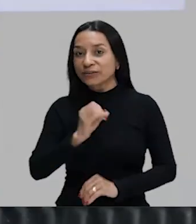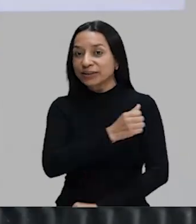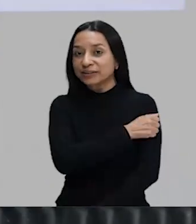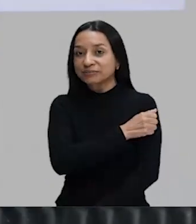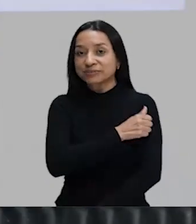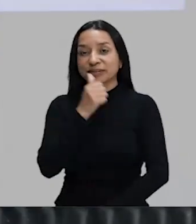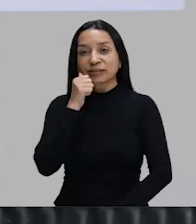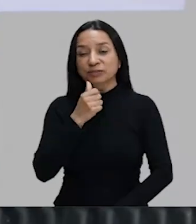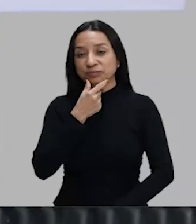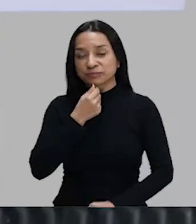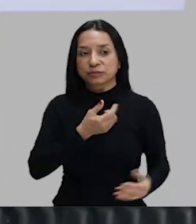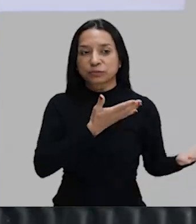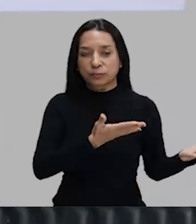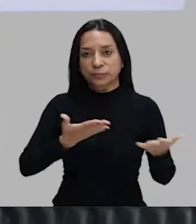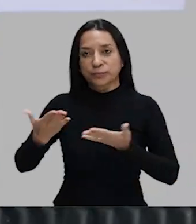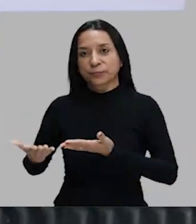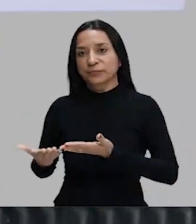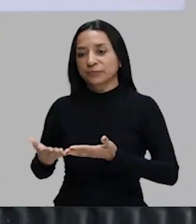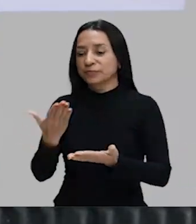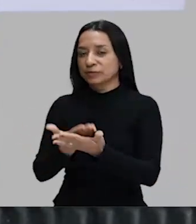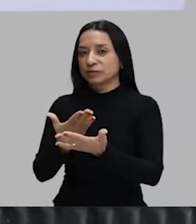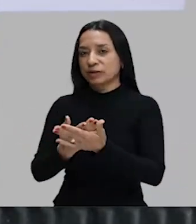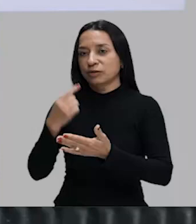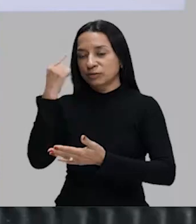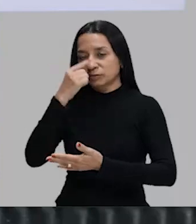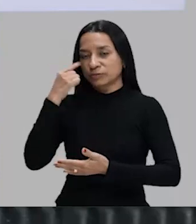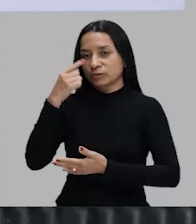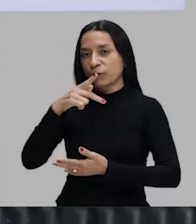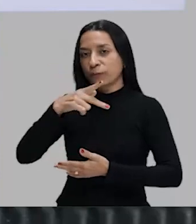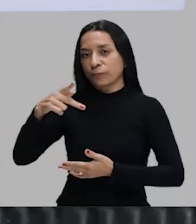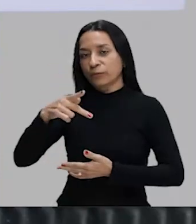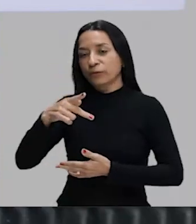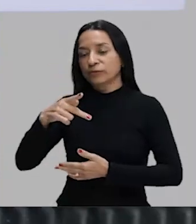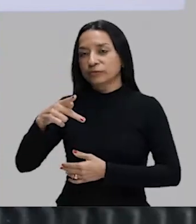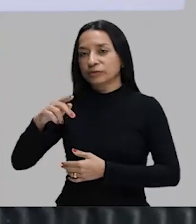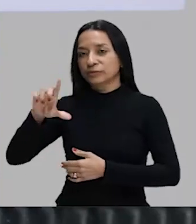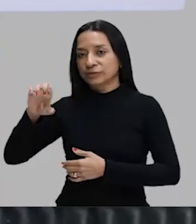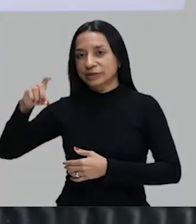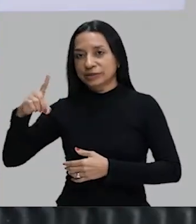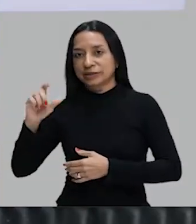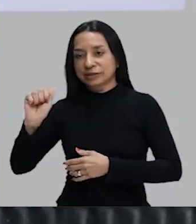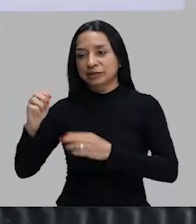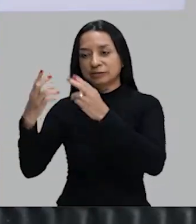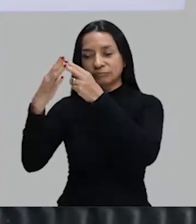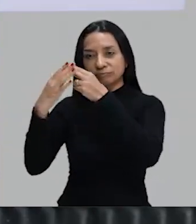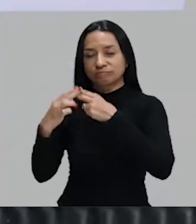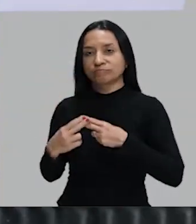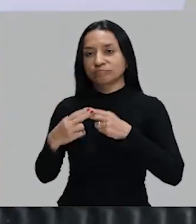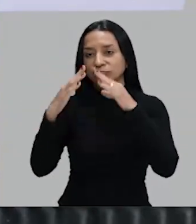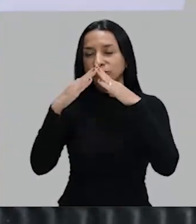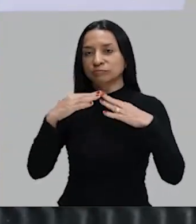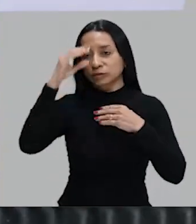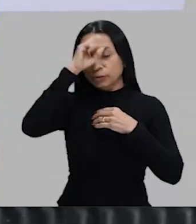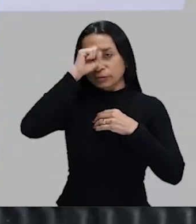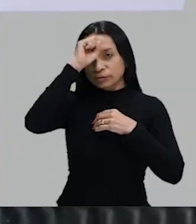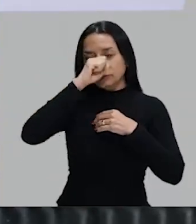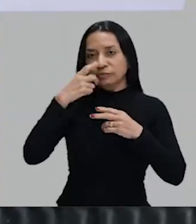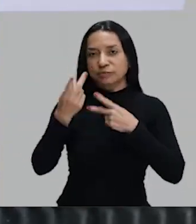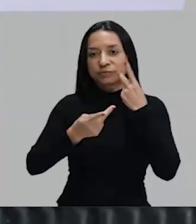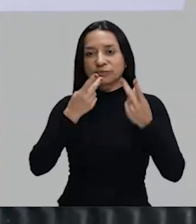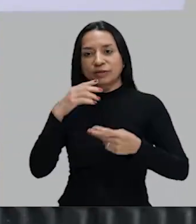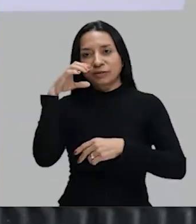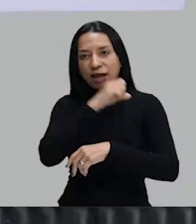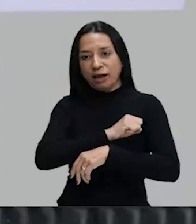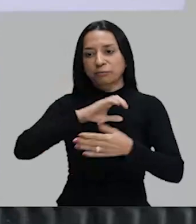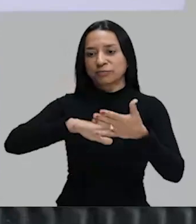chicos e chicas, bem-vindos à classe de espanhol de hoje. Professora Leda Jane aqui na área do hashtag Fique em Casa Aprendendo. E eu falo tão rapidinho que as